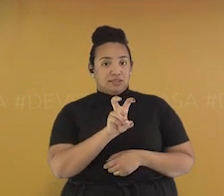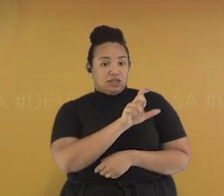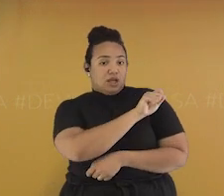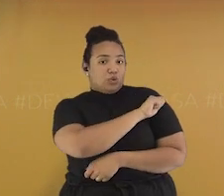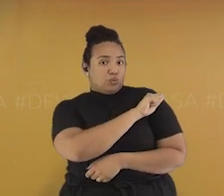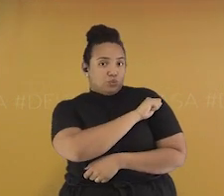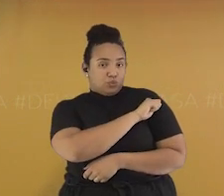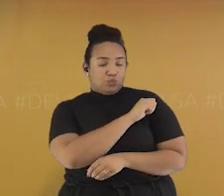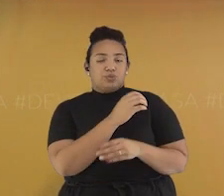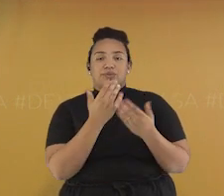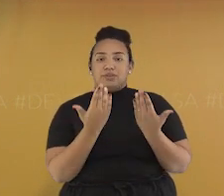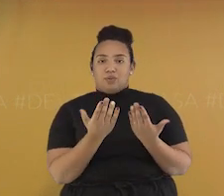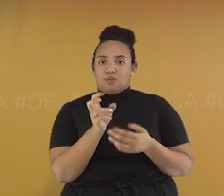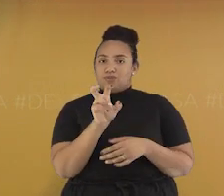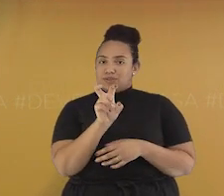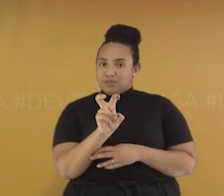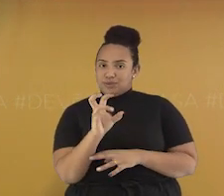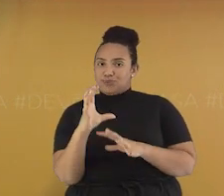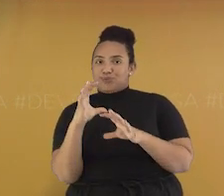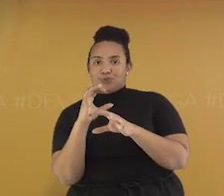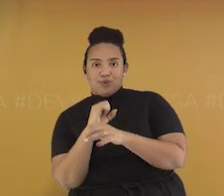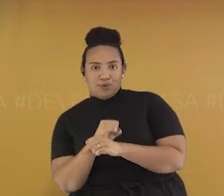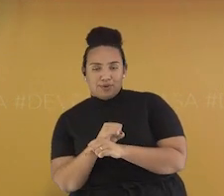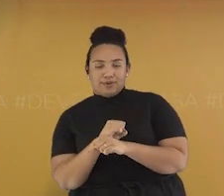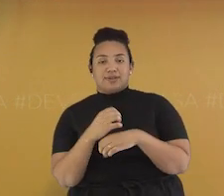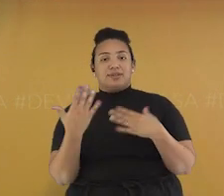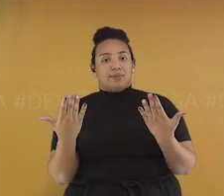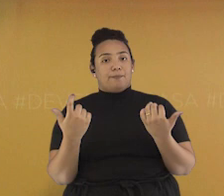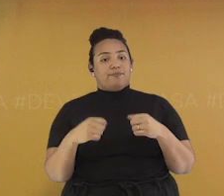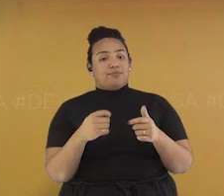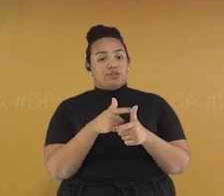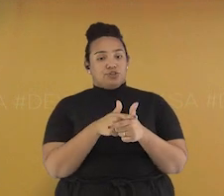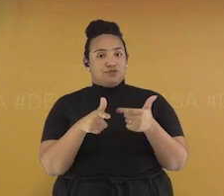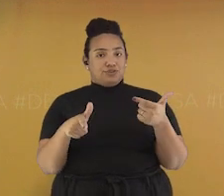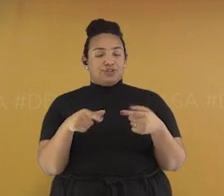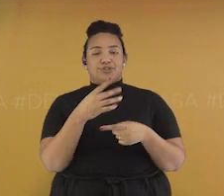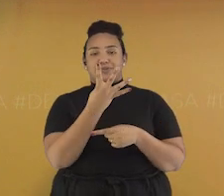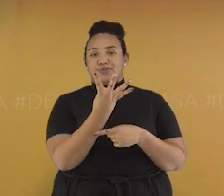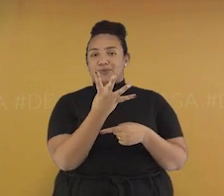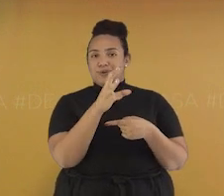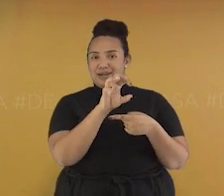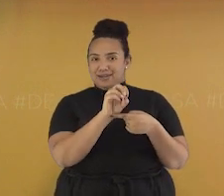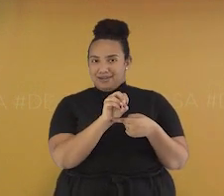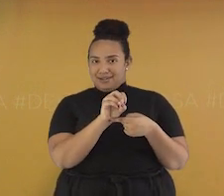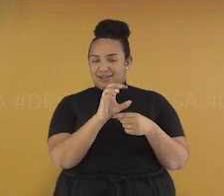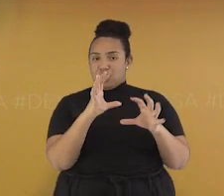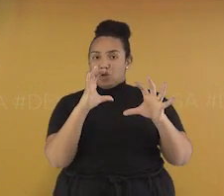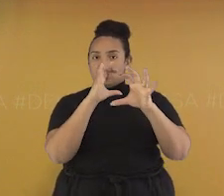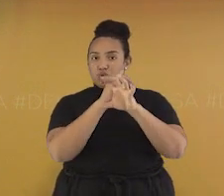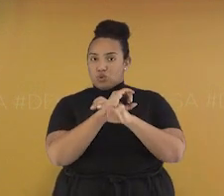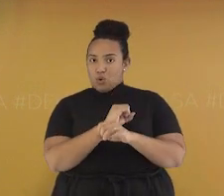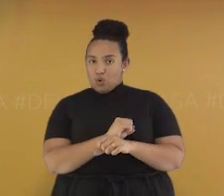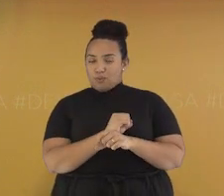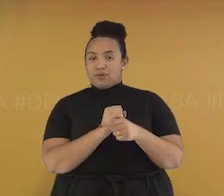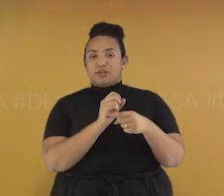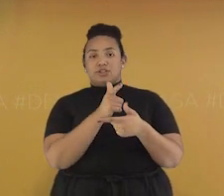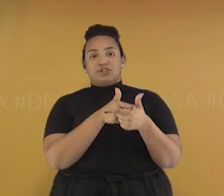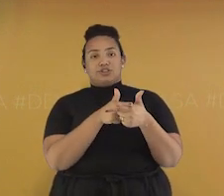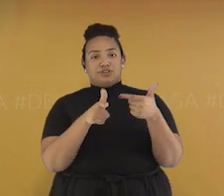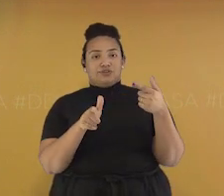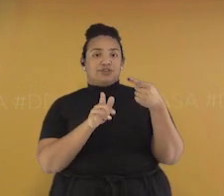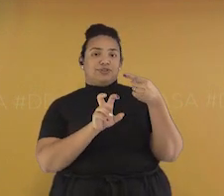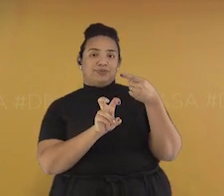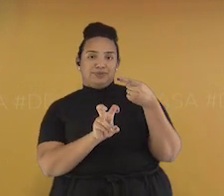ter 5 notas. Portanto, devemos fazer 40, que foi a soma, dividido por 5, que